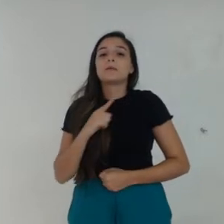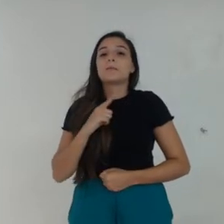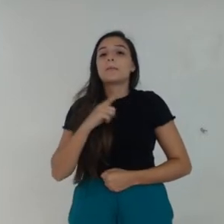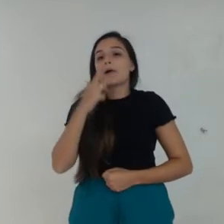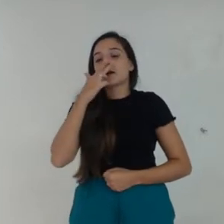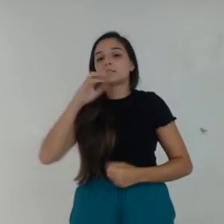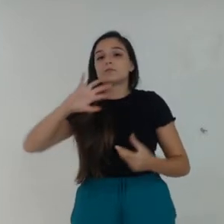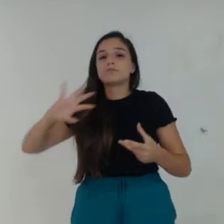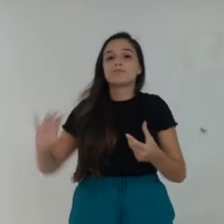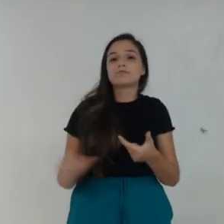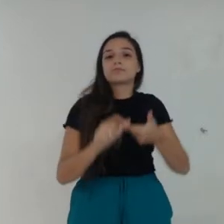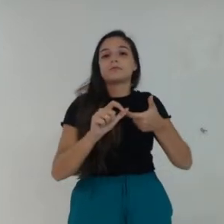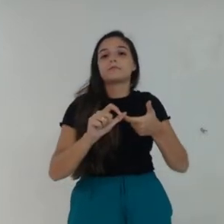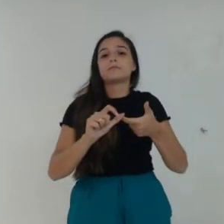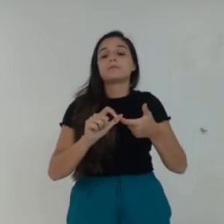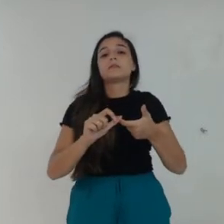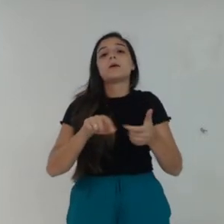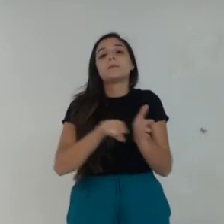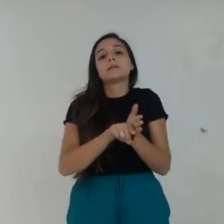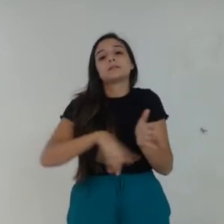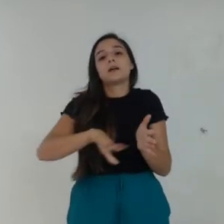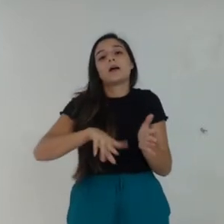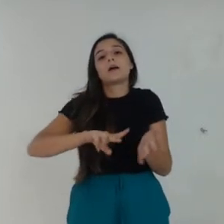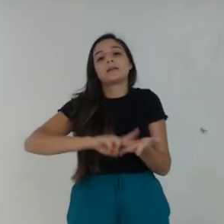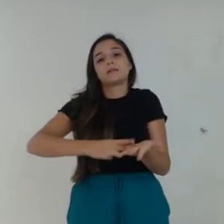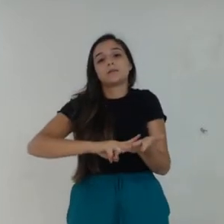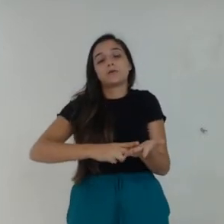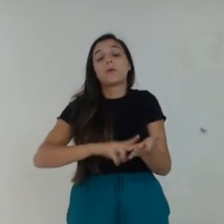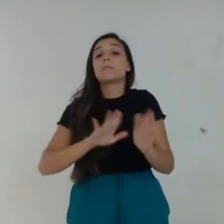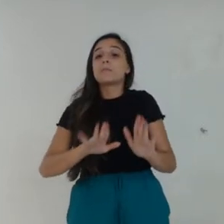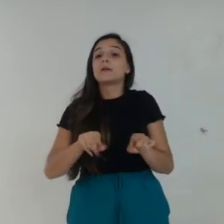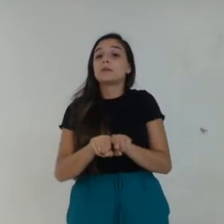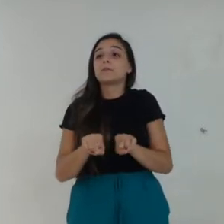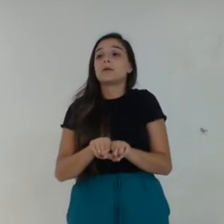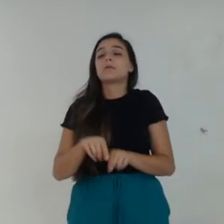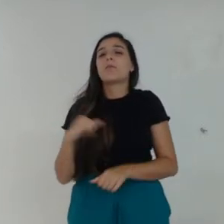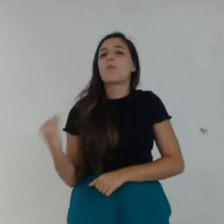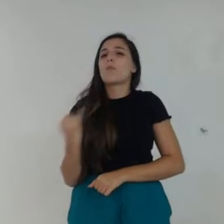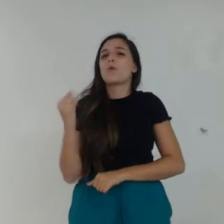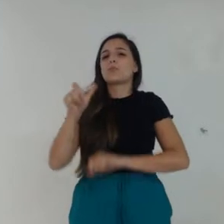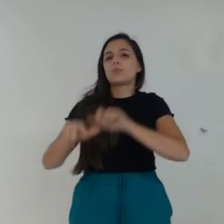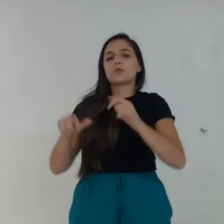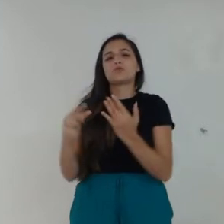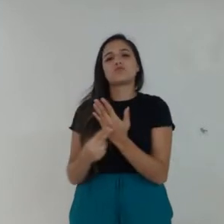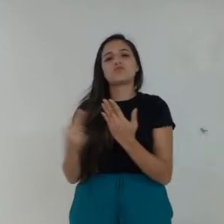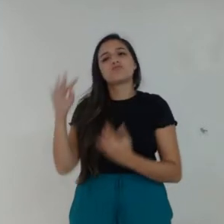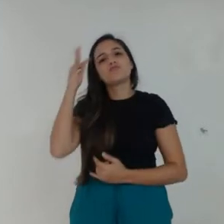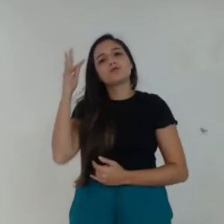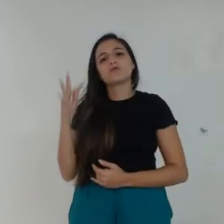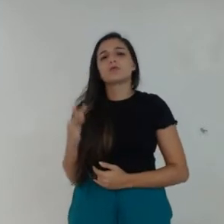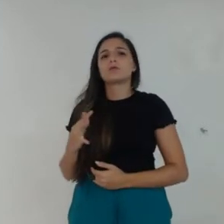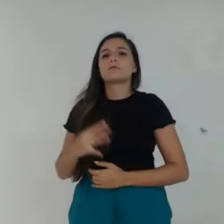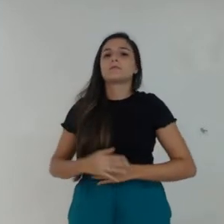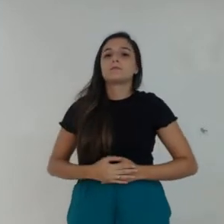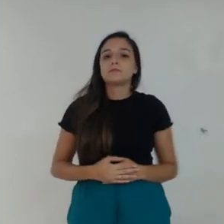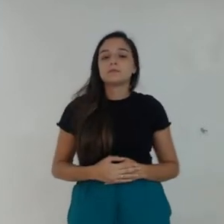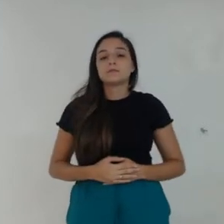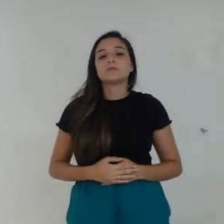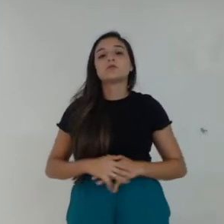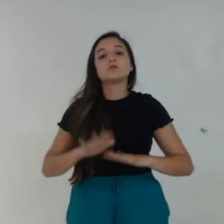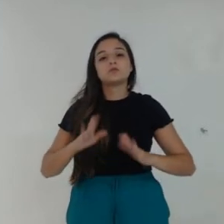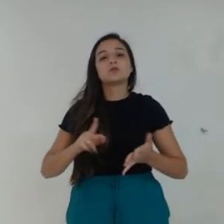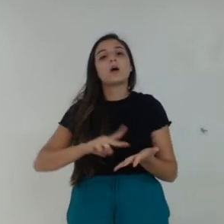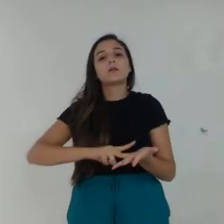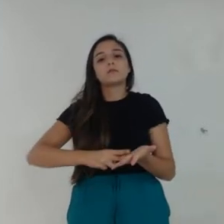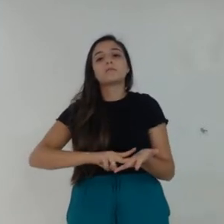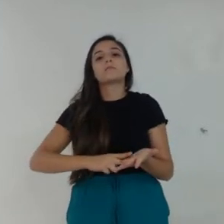Tradução, mas, assim como importantes teóricos que organizaram os readers de Translation Studies já